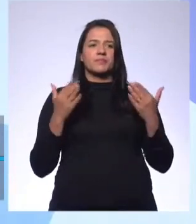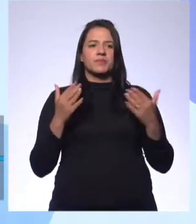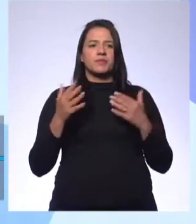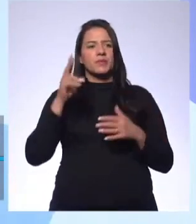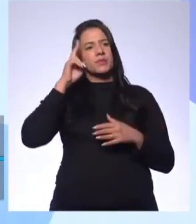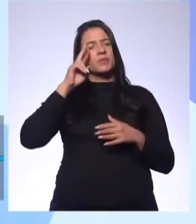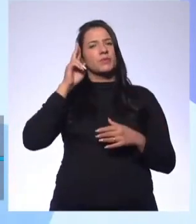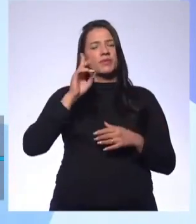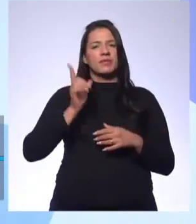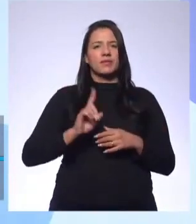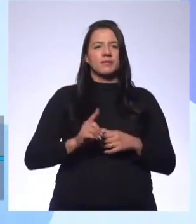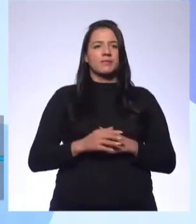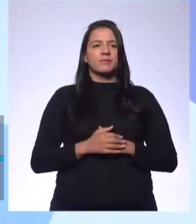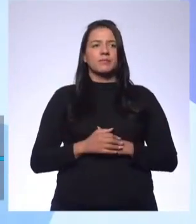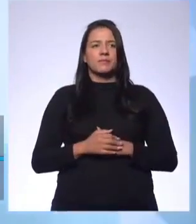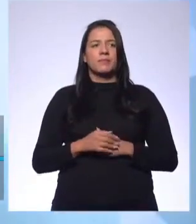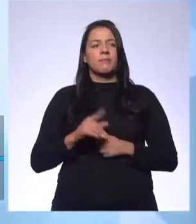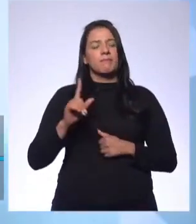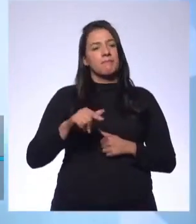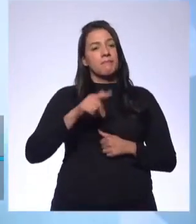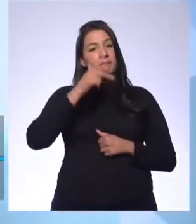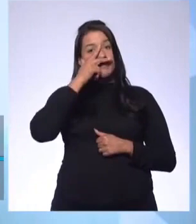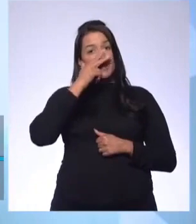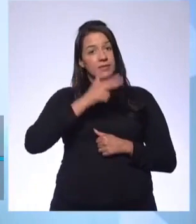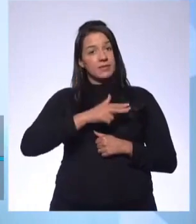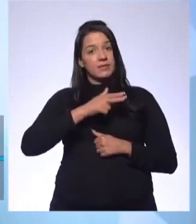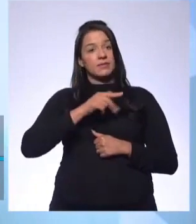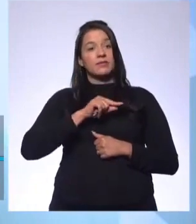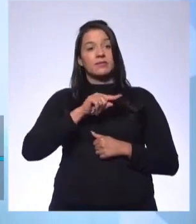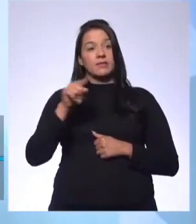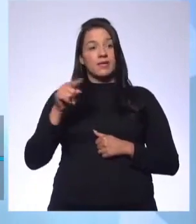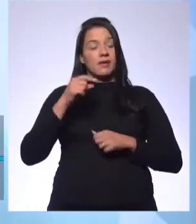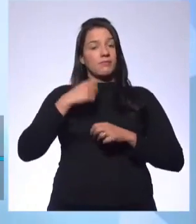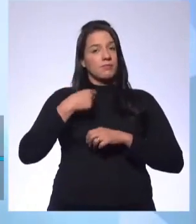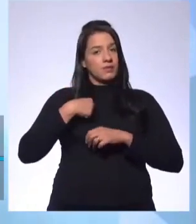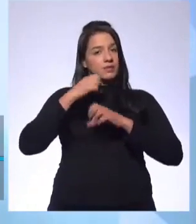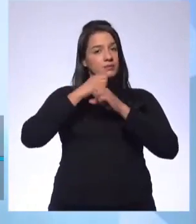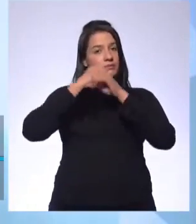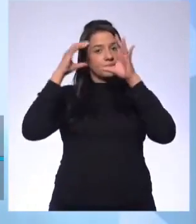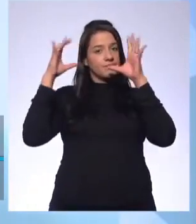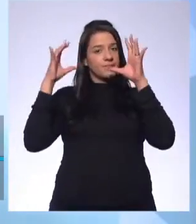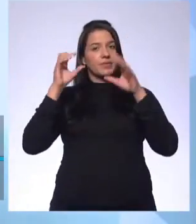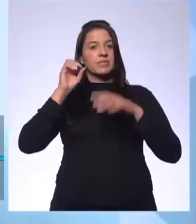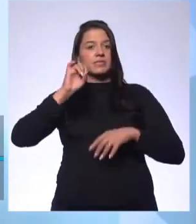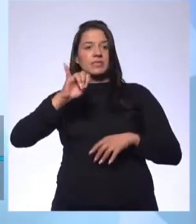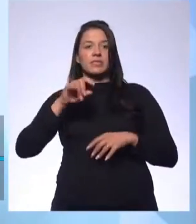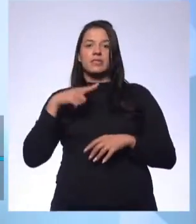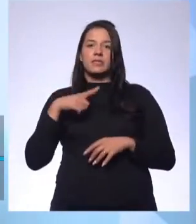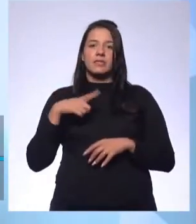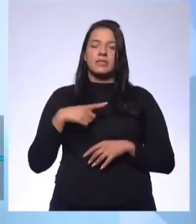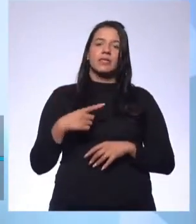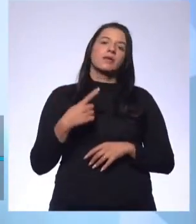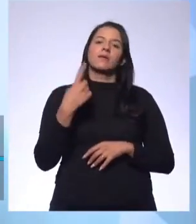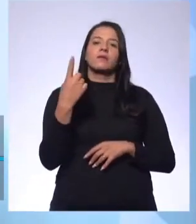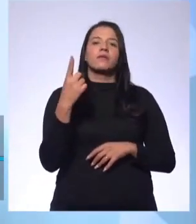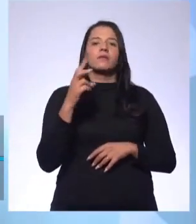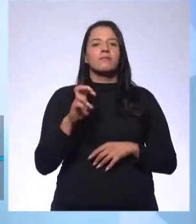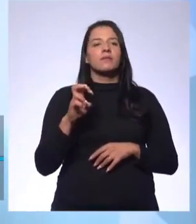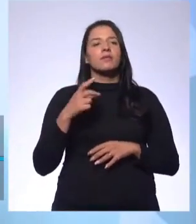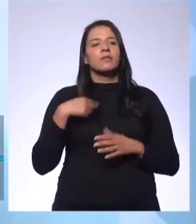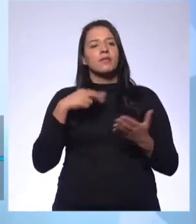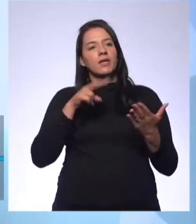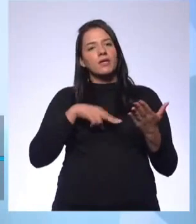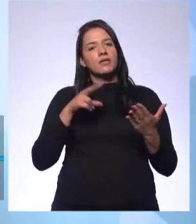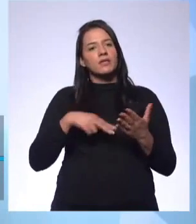Alice, eu não a lembro. gente, mas é uma menina. Parece que, assim, olha só, essa é a minha imaginação, tá? Lendo, se alguém tem a idade exata, pode colocar. Mas lendo,